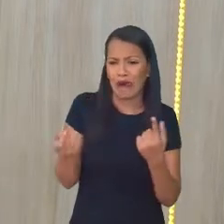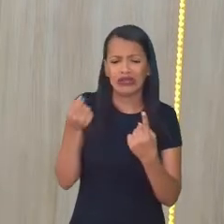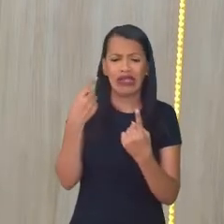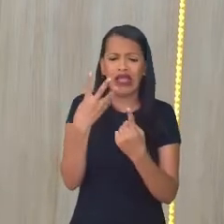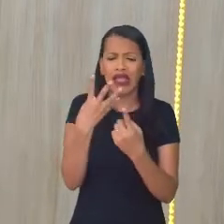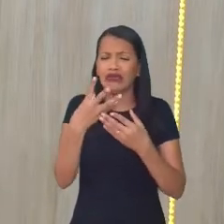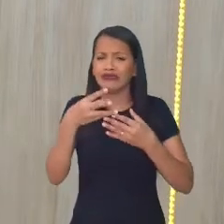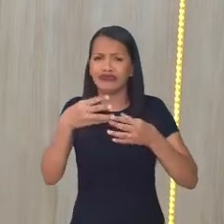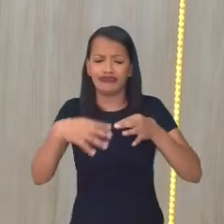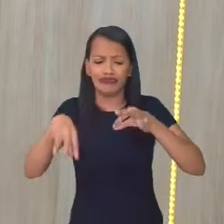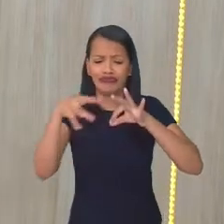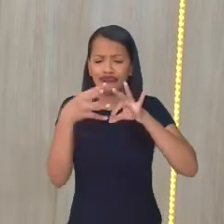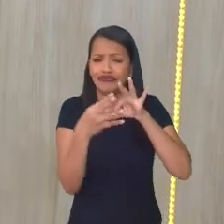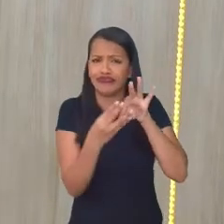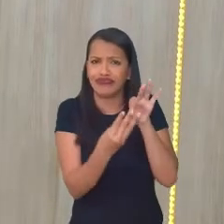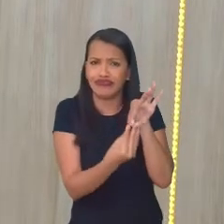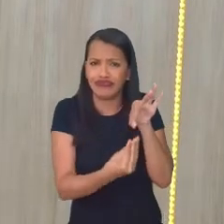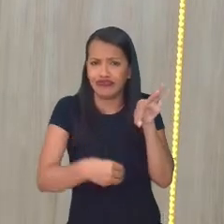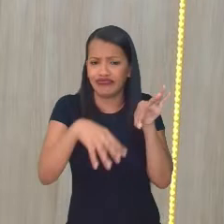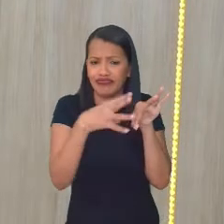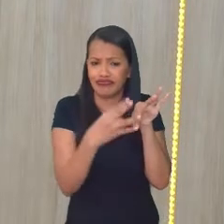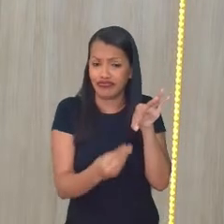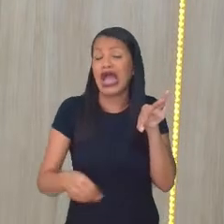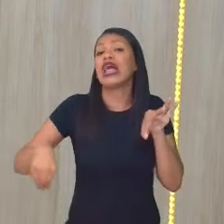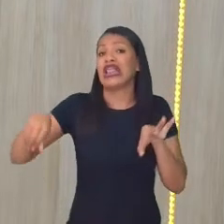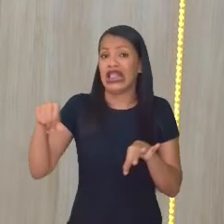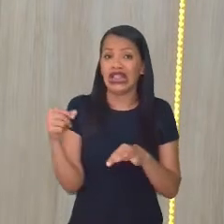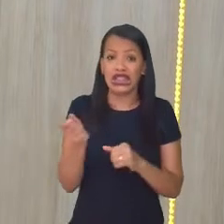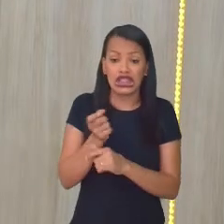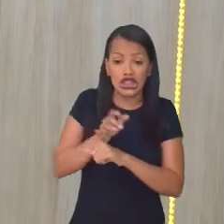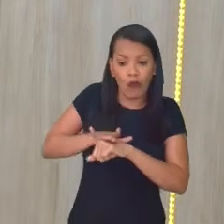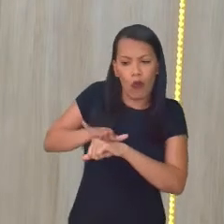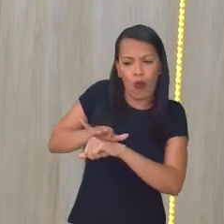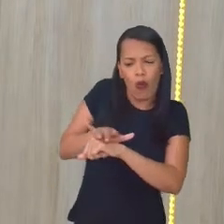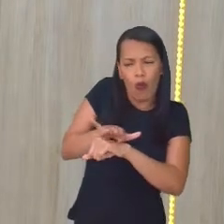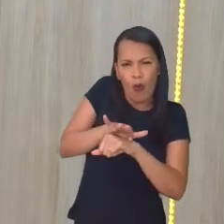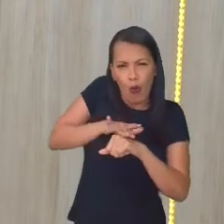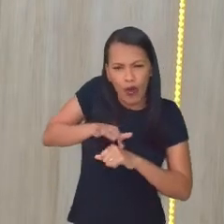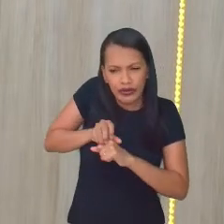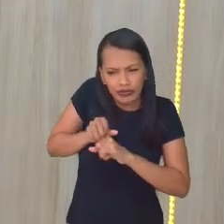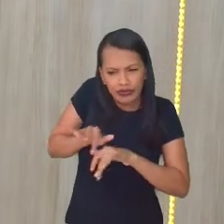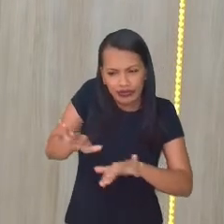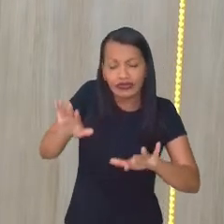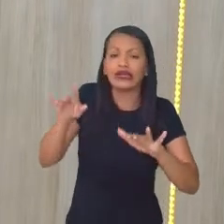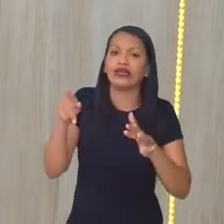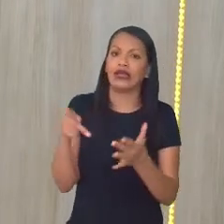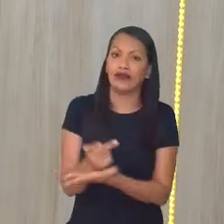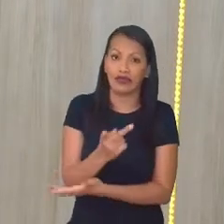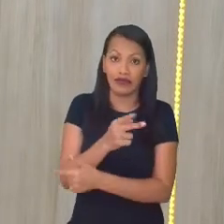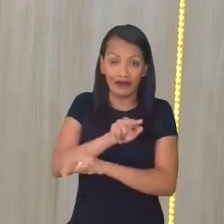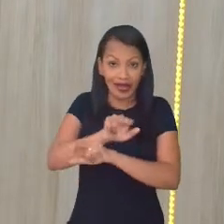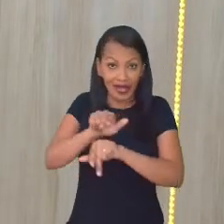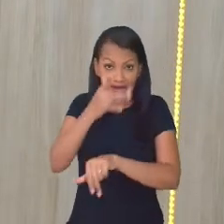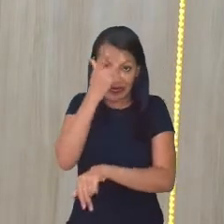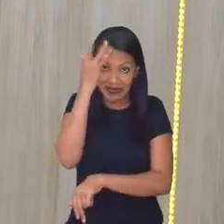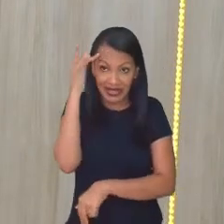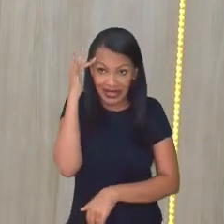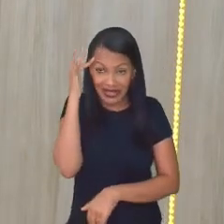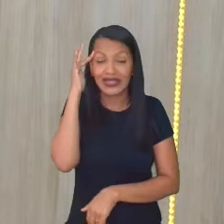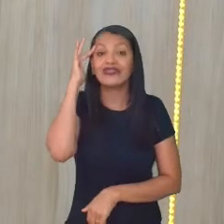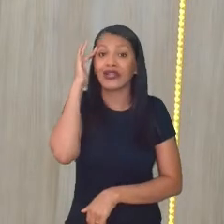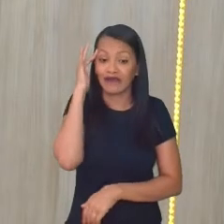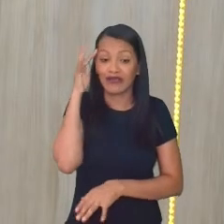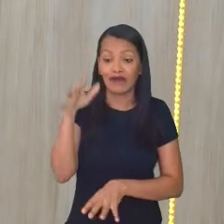sífilis. Então, várias infecções aí sexualmente transmissíveis que estão acontecendo e várias pessoas estão